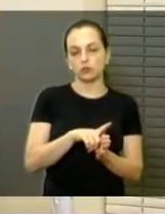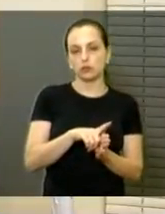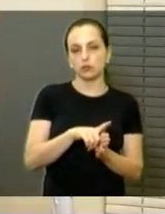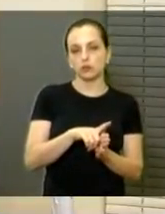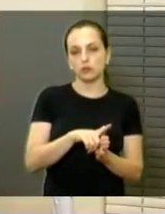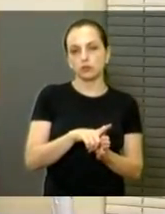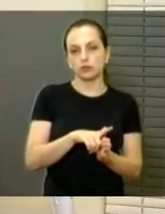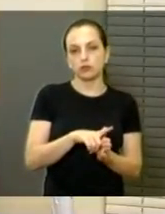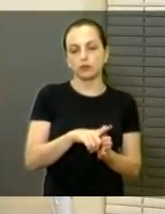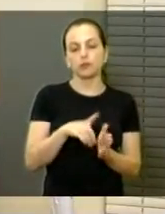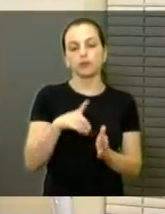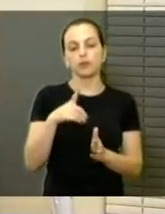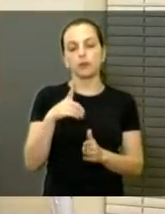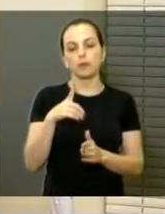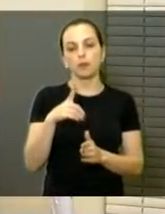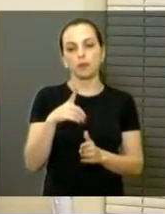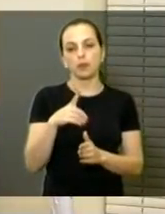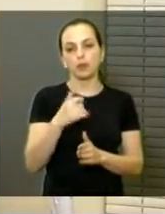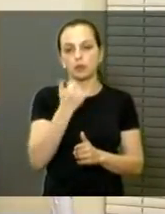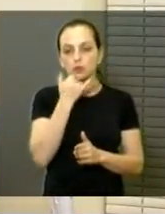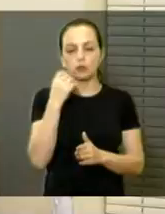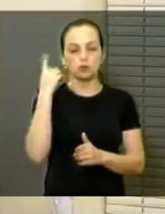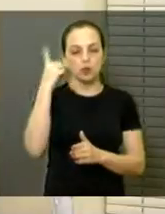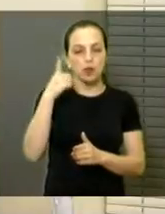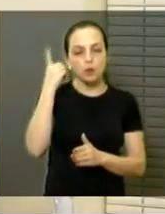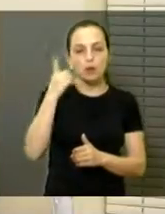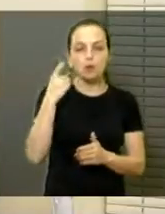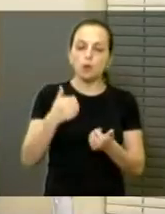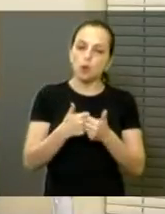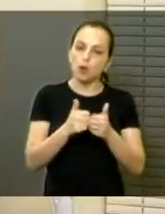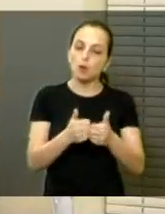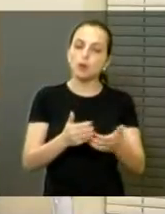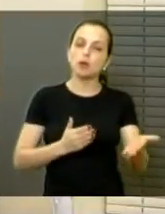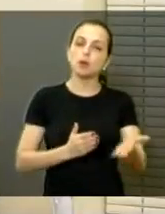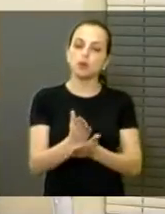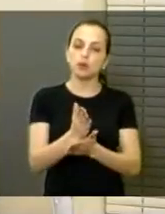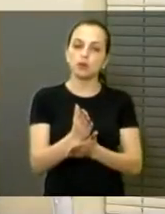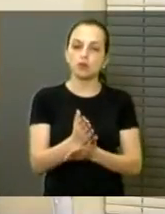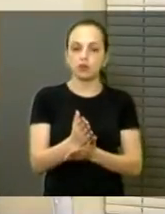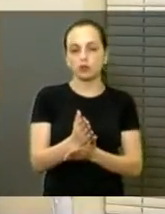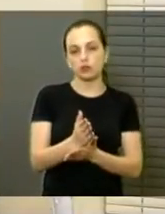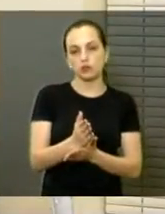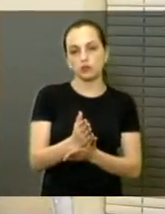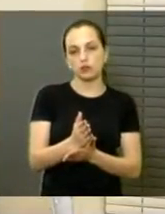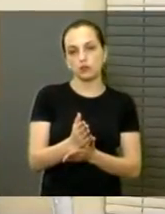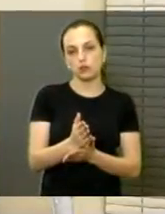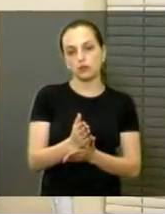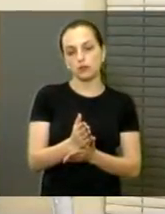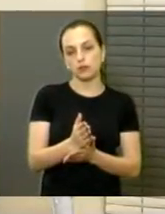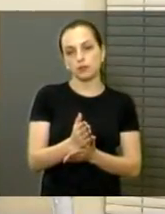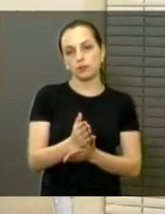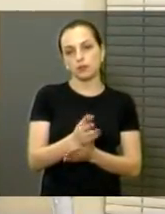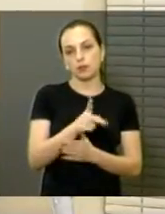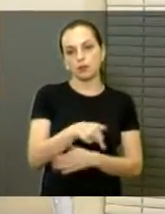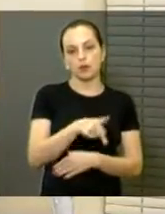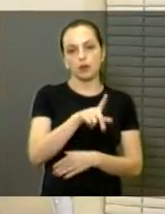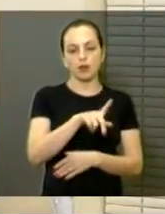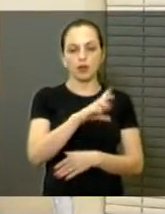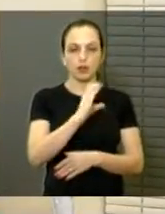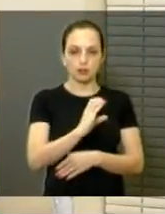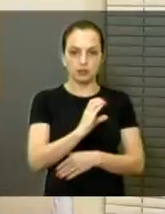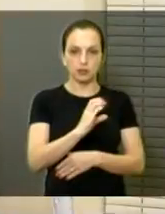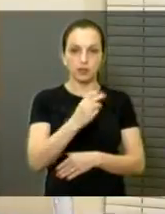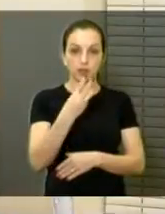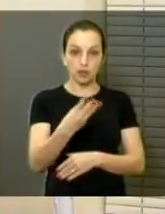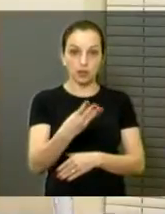o nosso deputado Roberto Massafera, esteve em Brasília, acompanha lá no Senado a aprovação que foi sancionada lá, a PLC 3